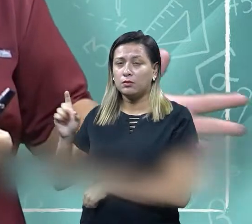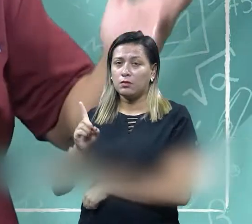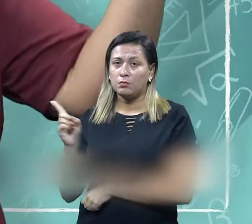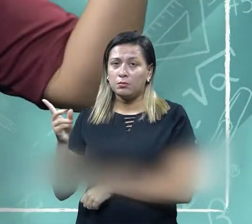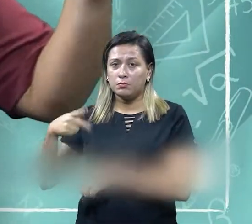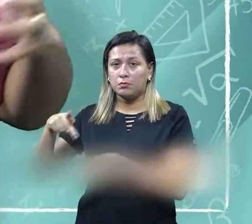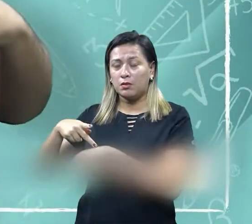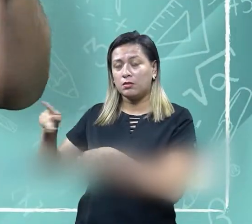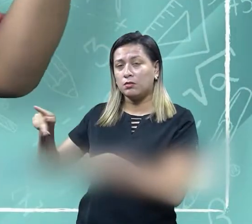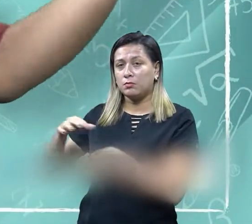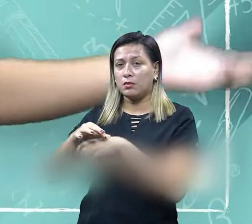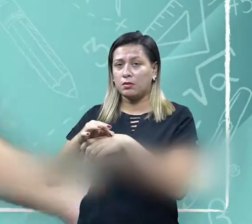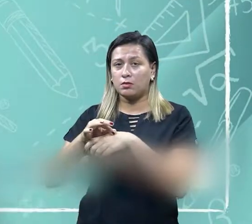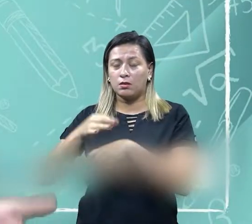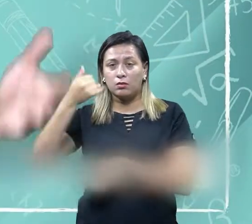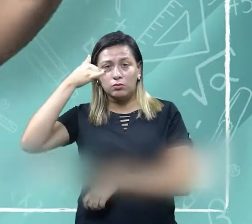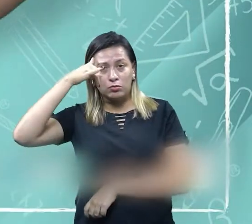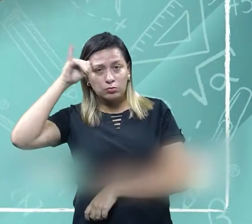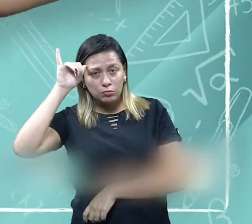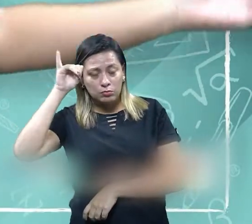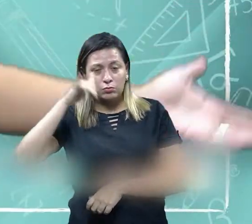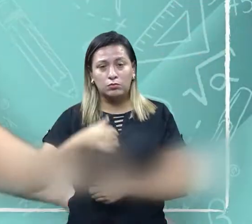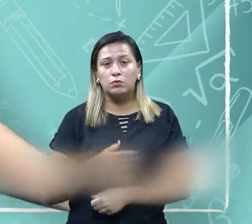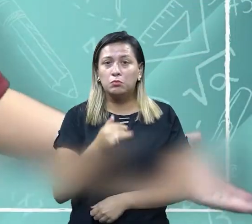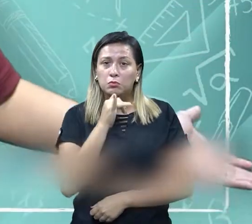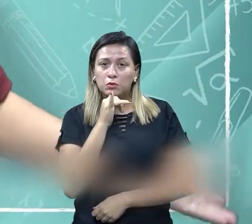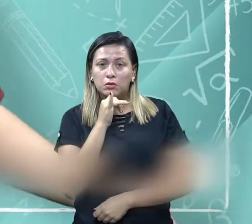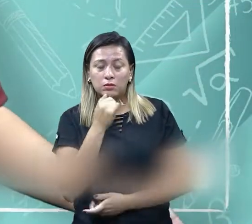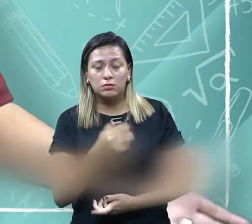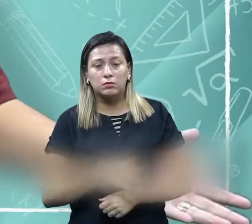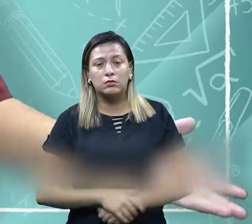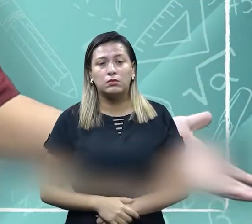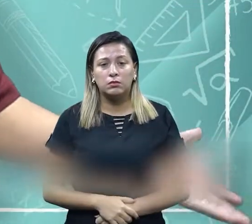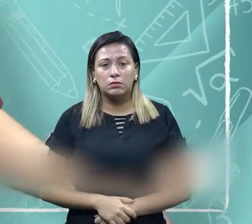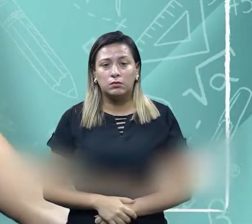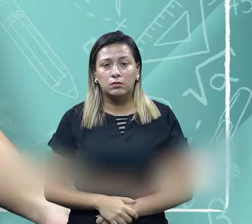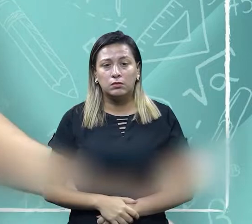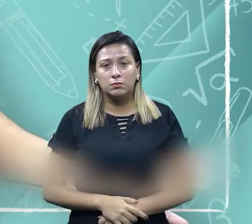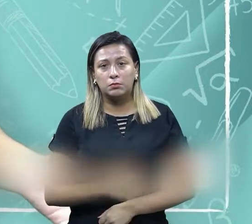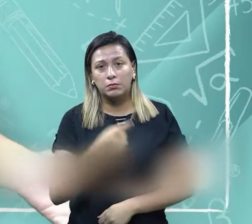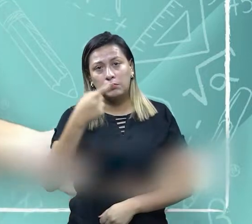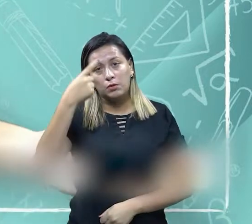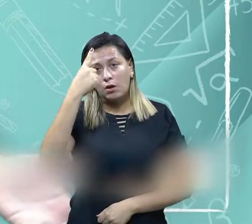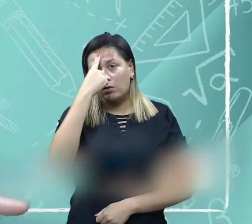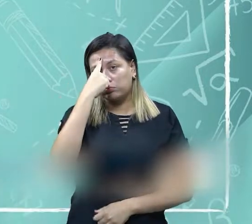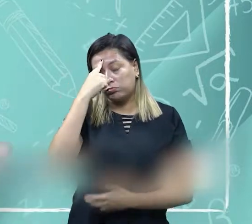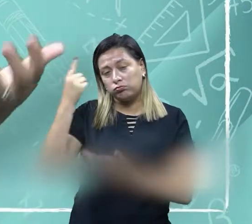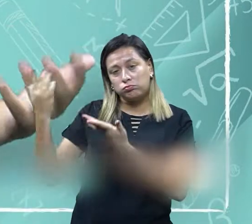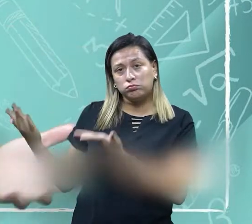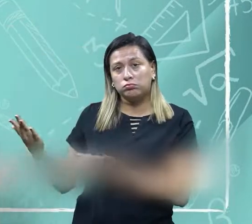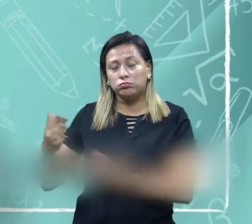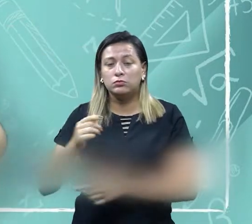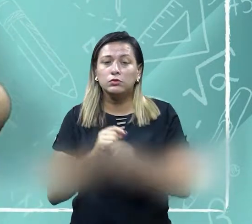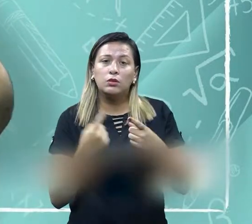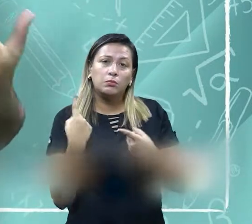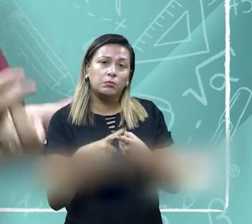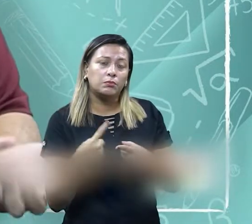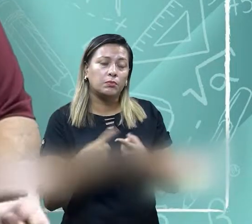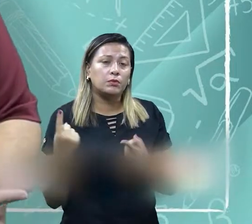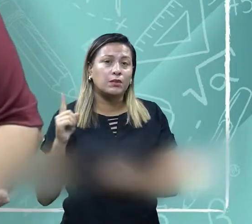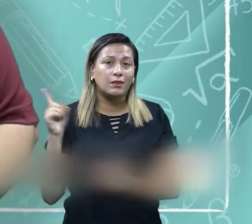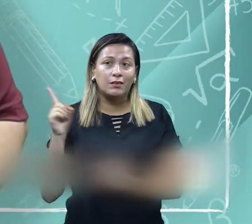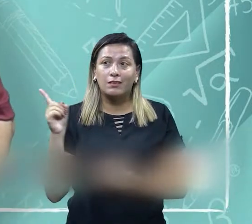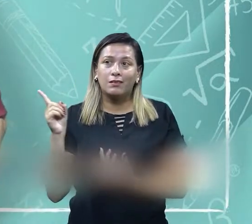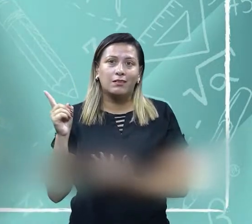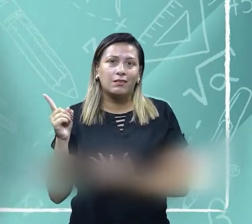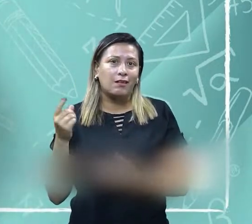carne bovina, por exemplo, a Índia, ela não se consome carne bovina porque a cultura